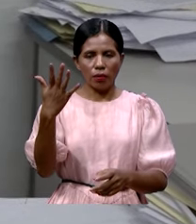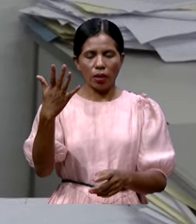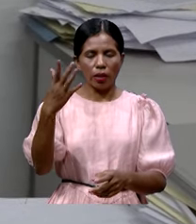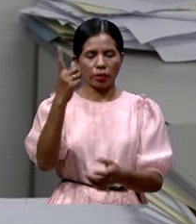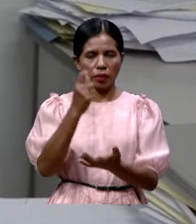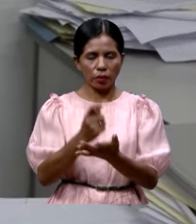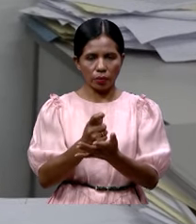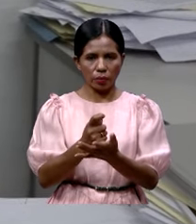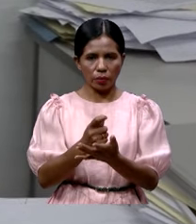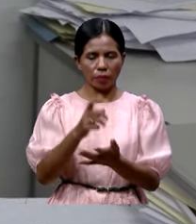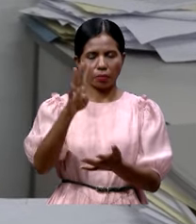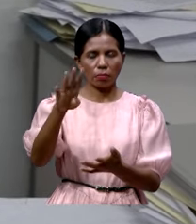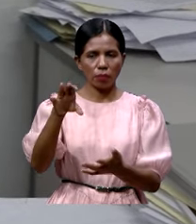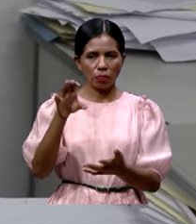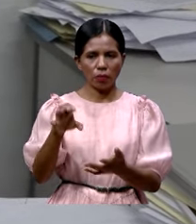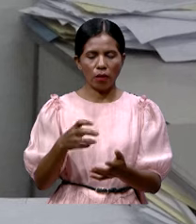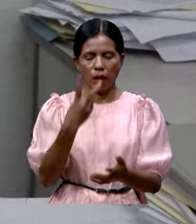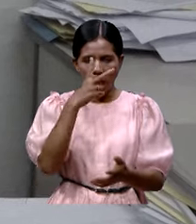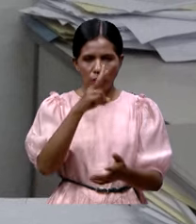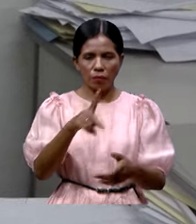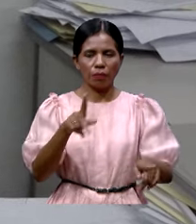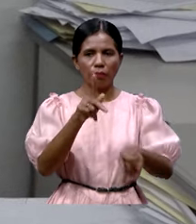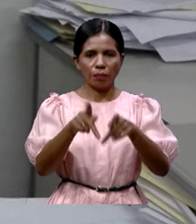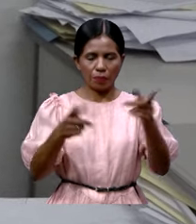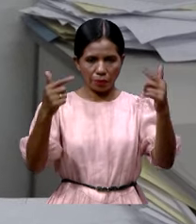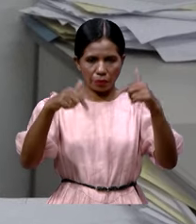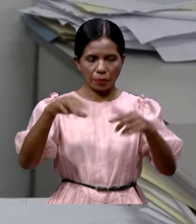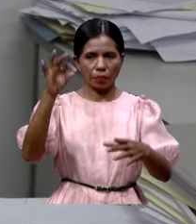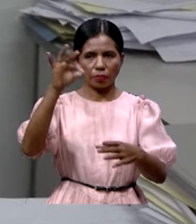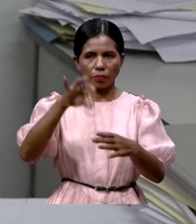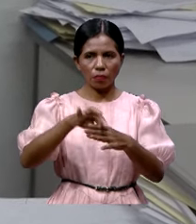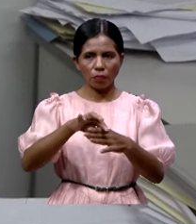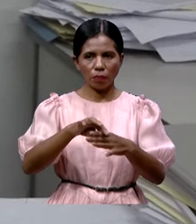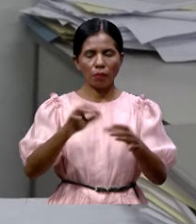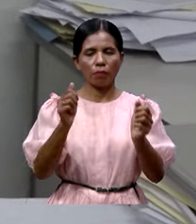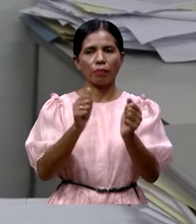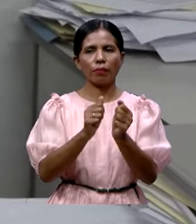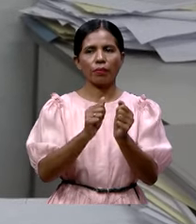15.577. Kai equivalência ho ema nebe mai vota ne